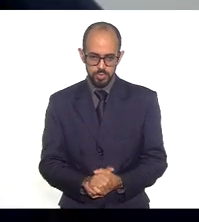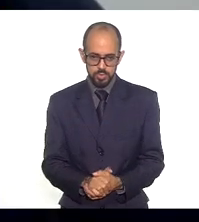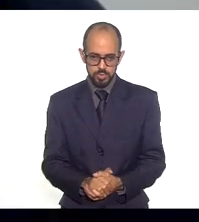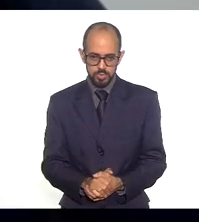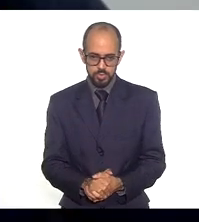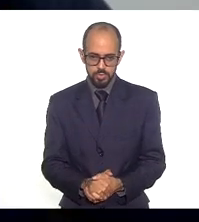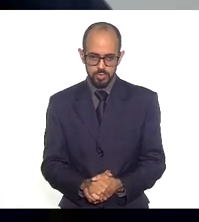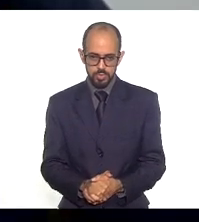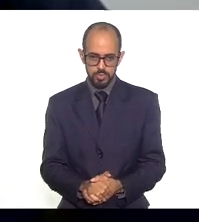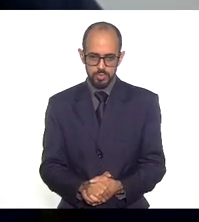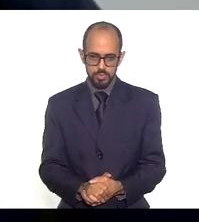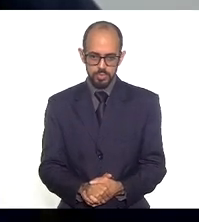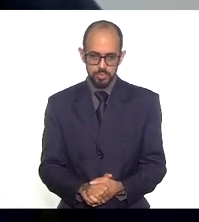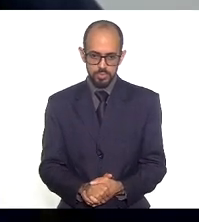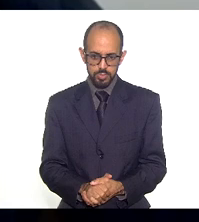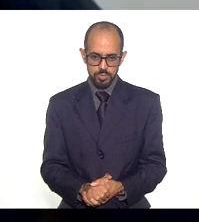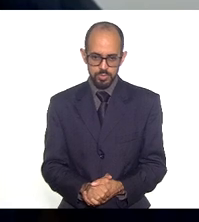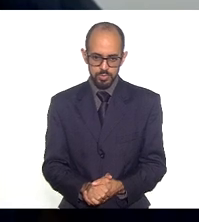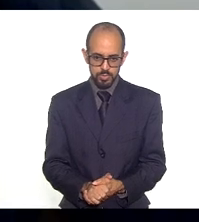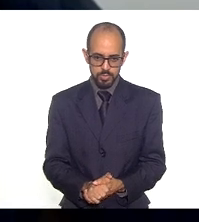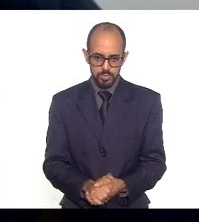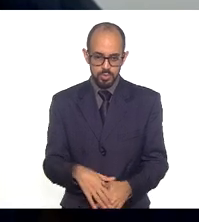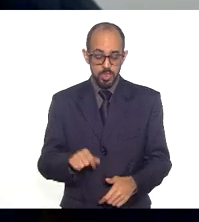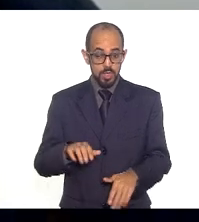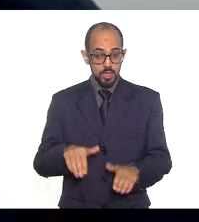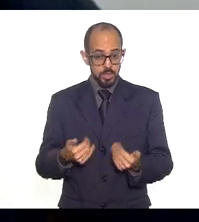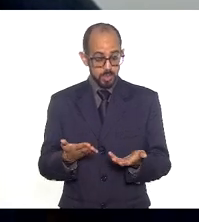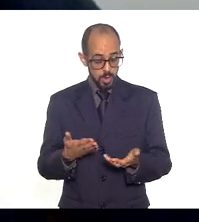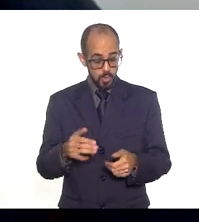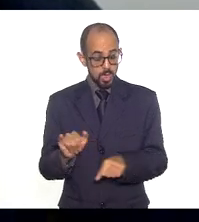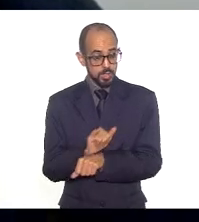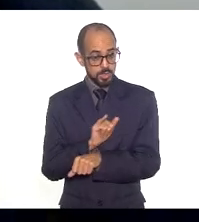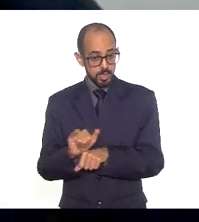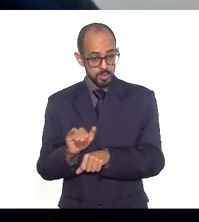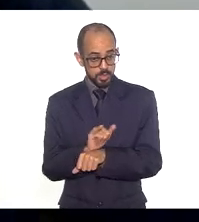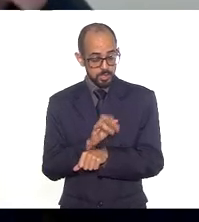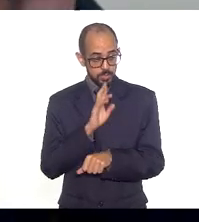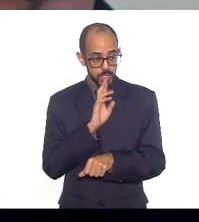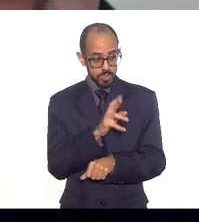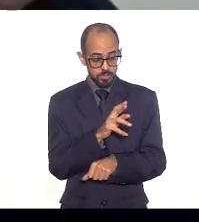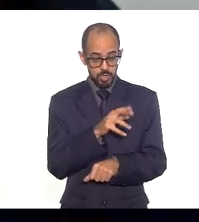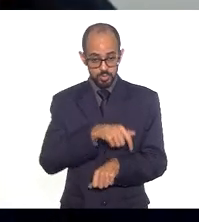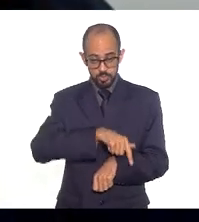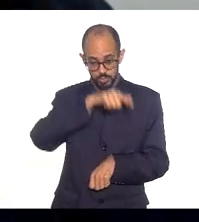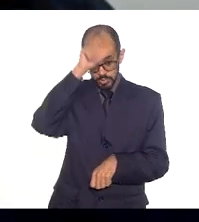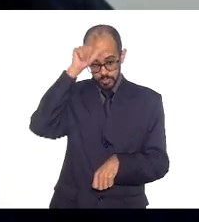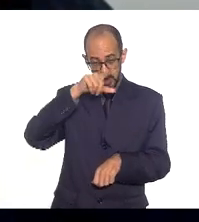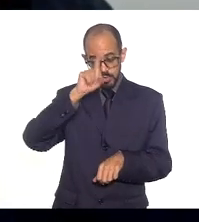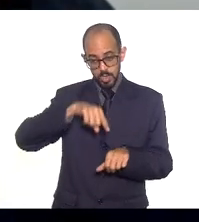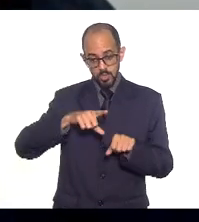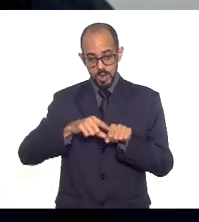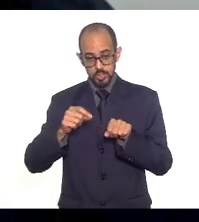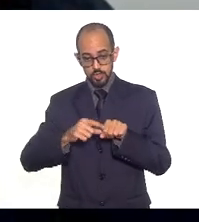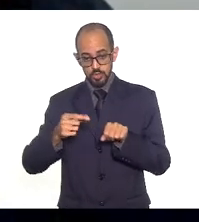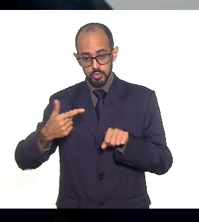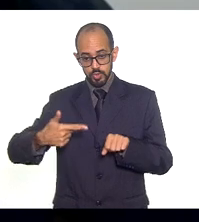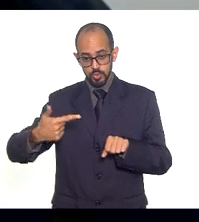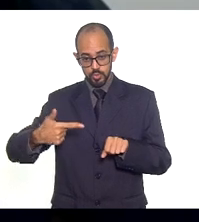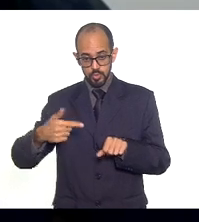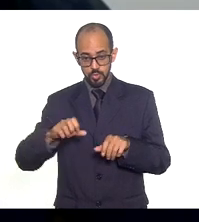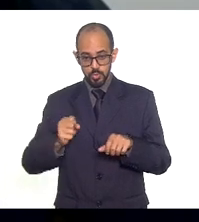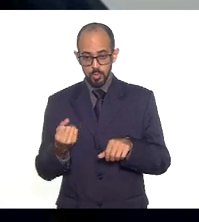modais. Márcio, o pulo do gato, para responder a pergunta do Luiz Paulo, é o artigo 2º, quando o